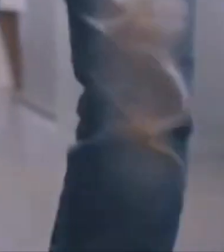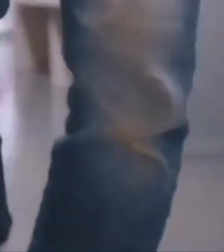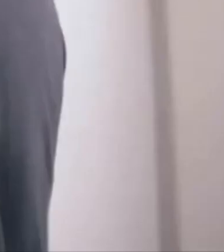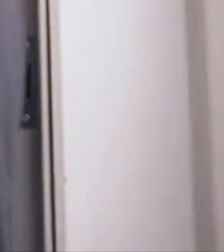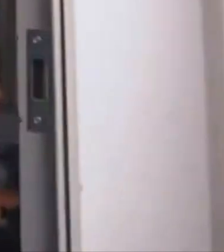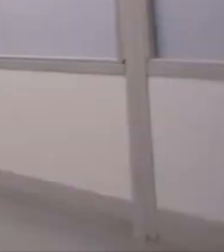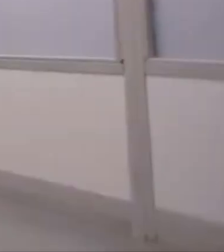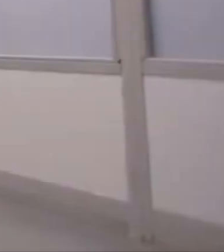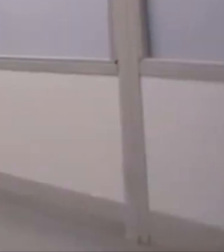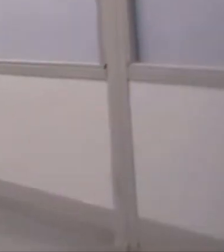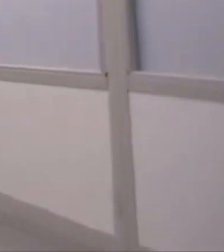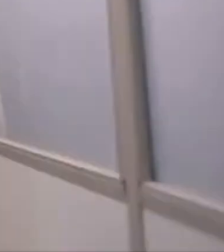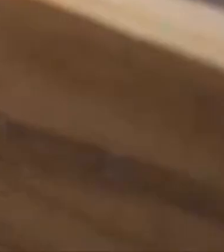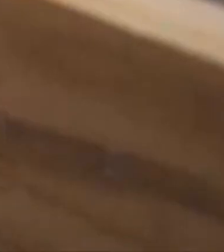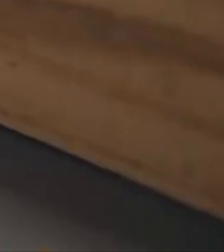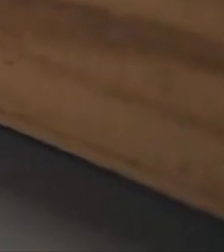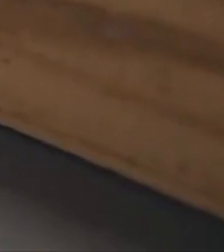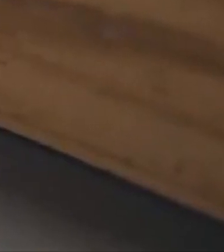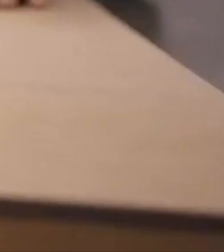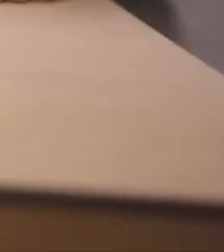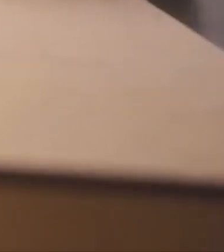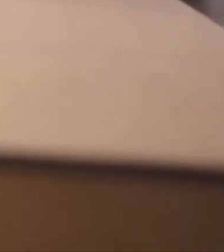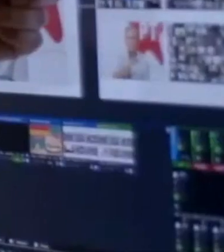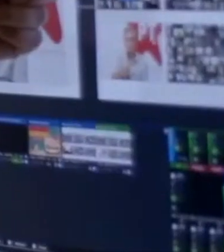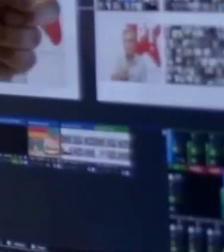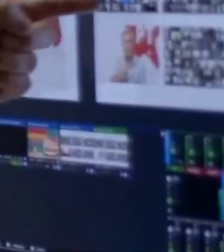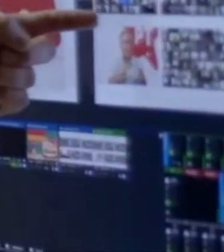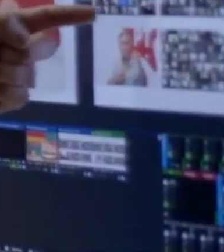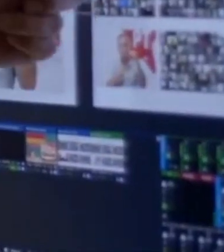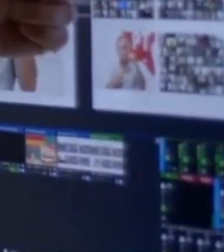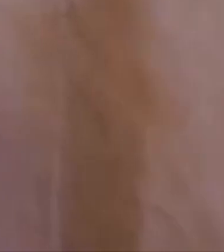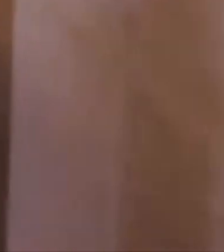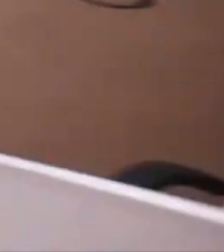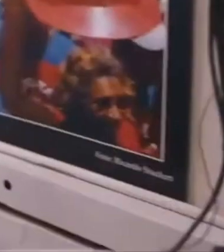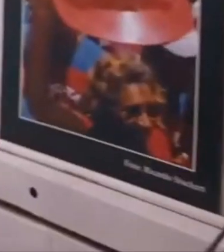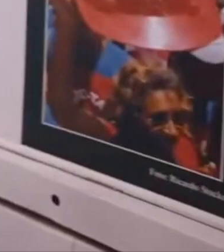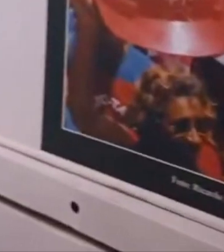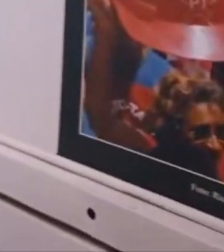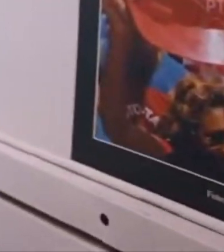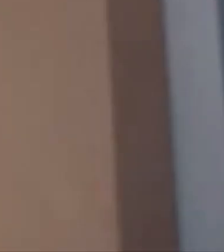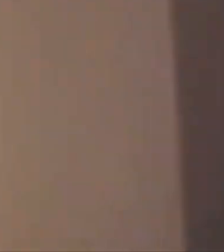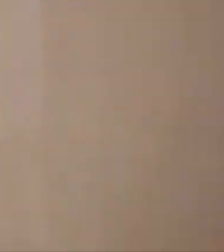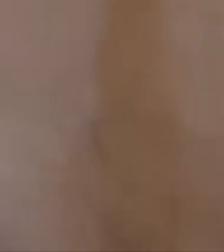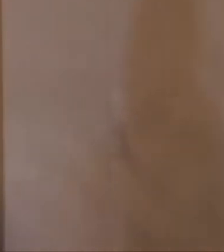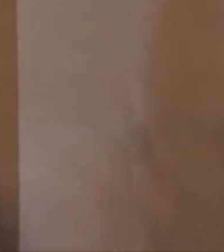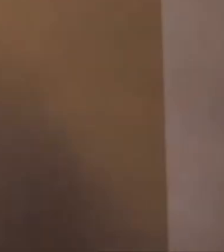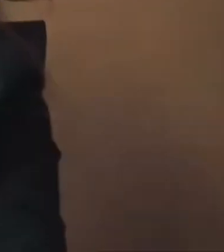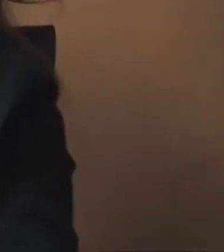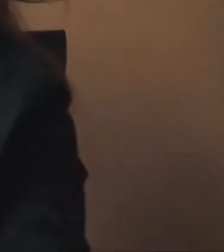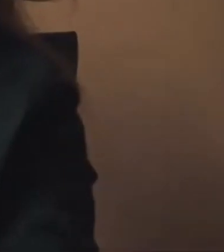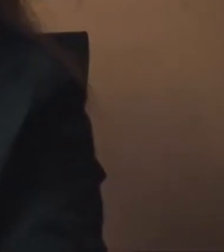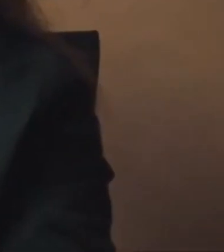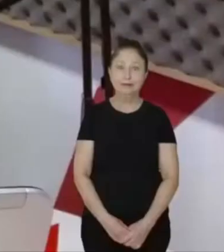jornais. Então a internet possibilitou que o PT criasse uma TV, que o PT criasse uma rádio, que o